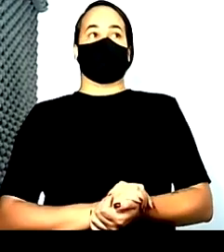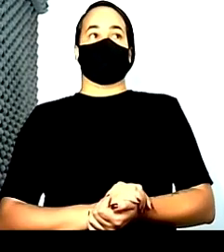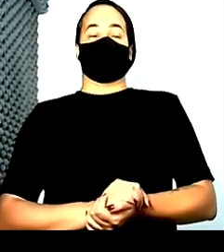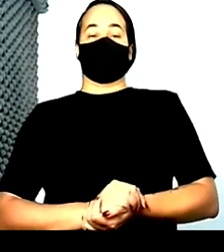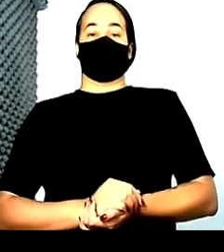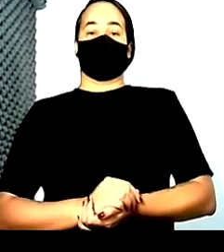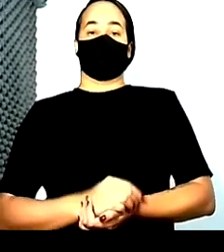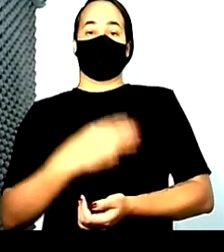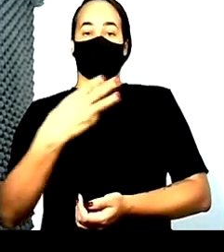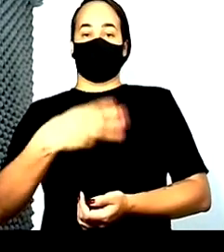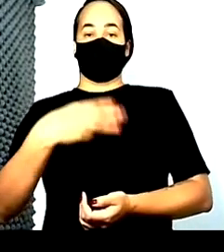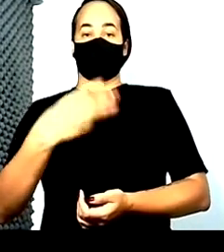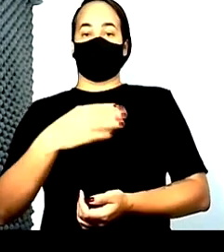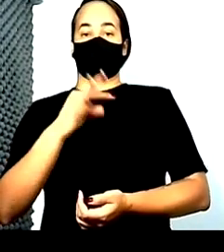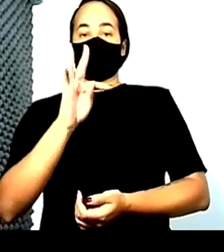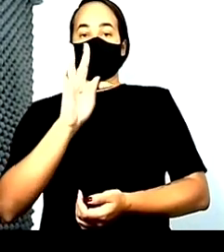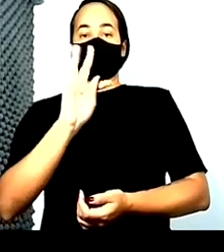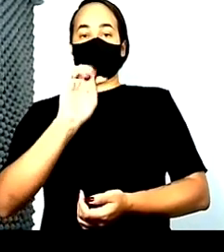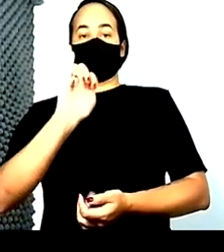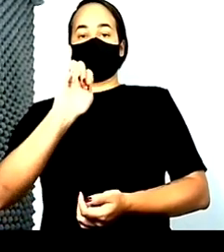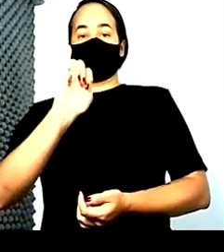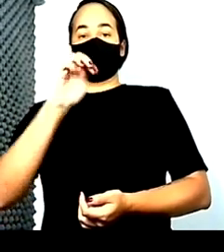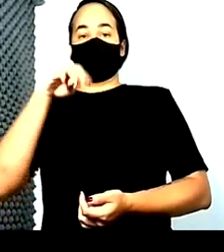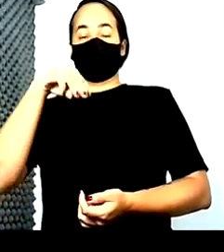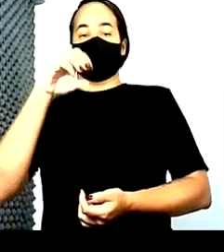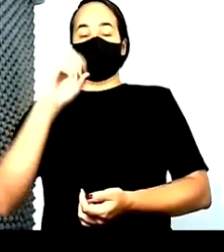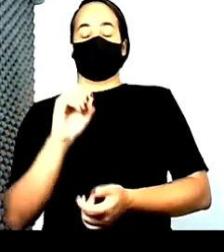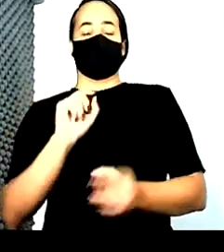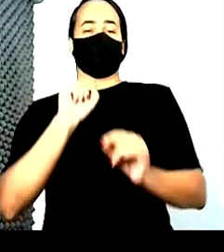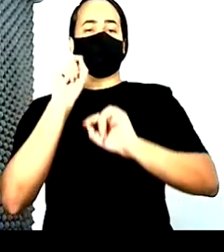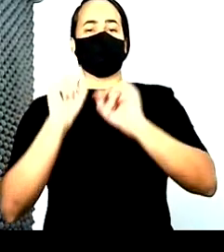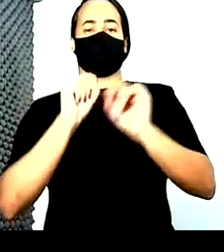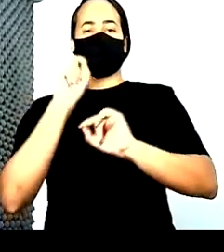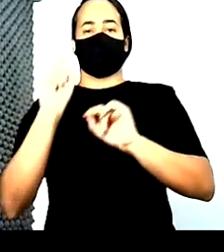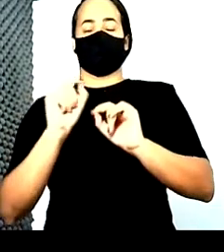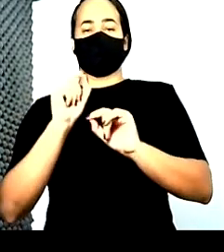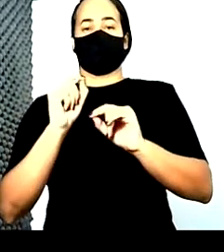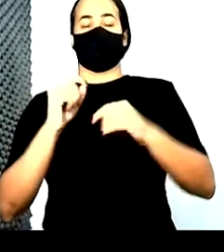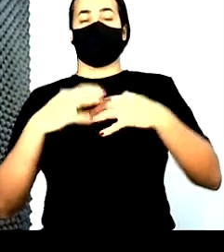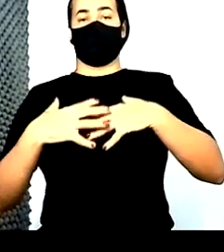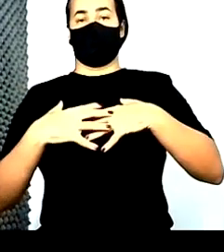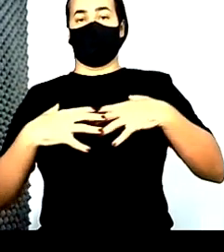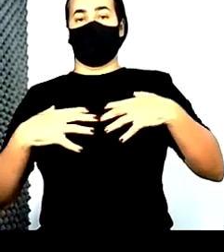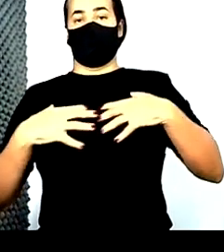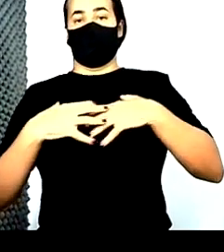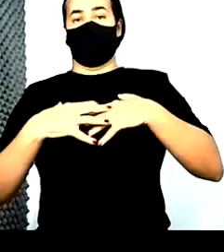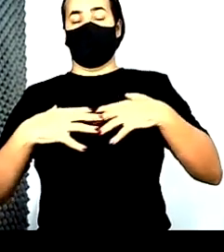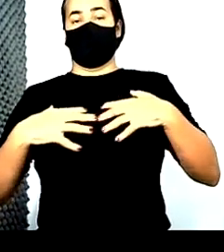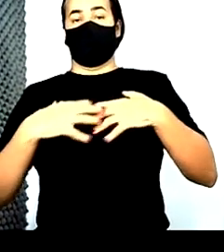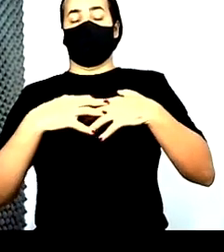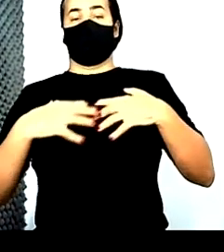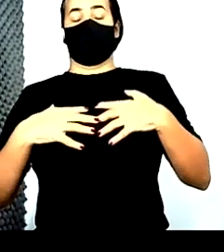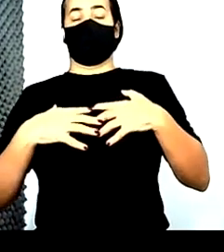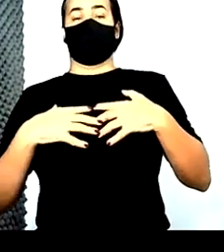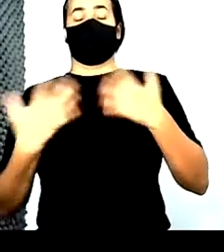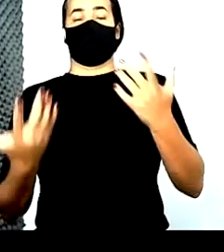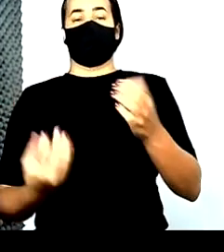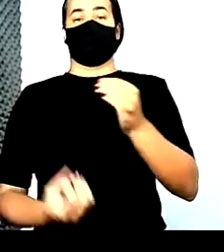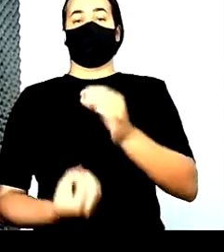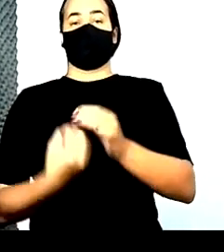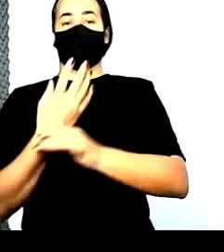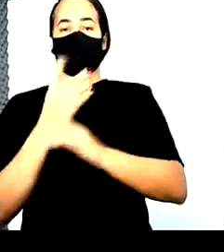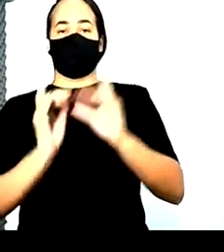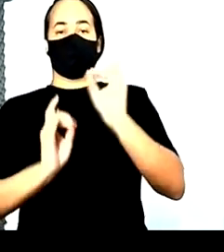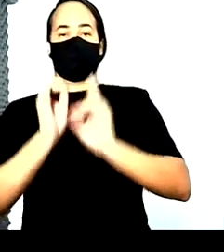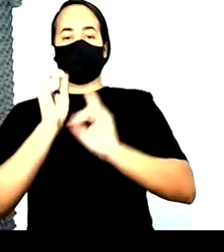Terceiro é o timo. Essa glândula vai estar situada entre os pulmões. E o que é que ela vai fazer? Vai produzir um